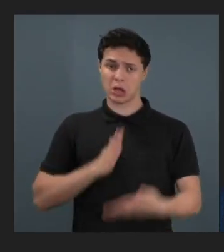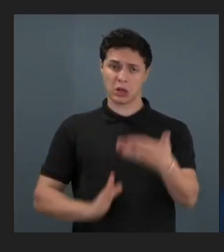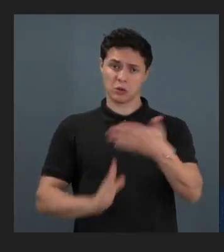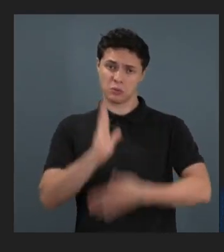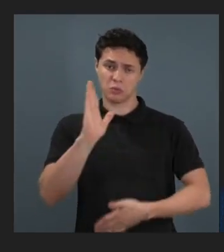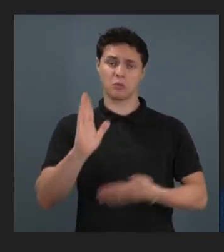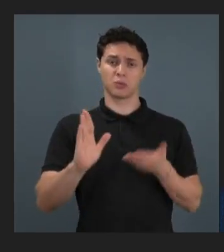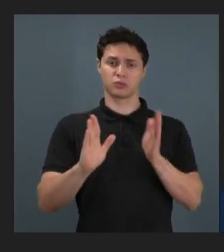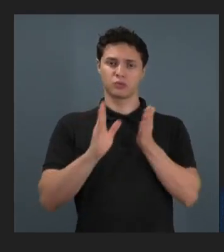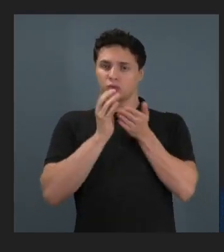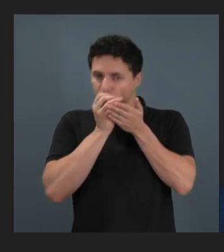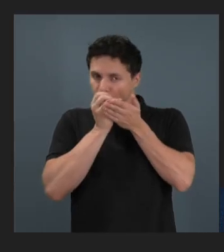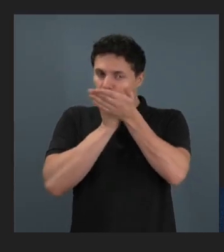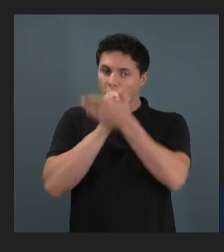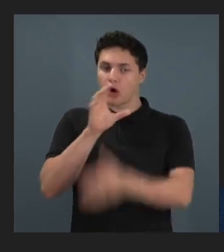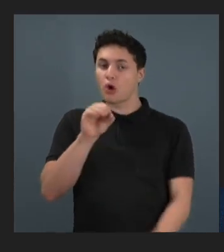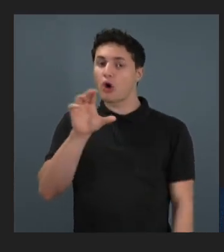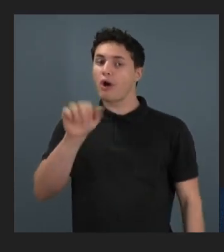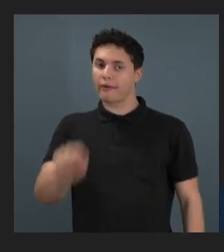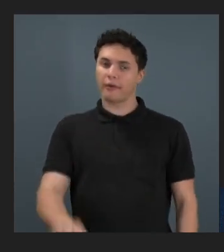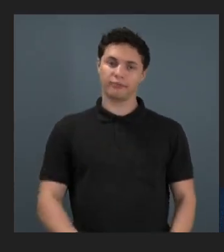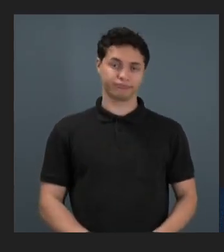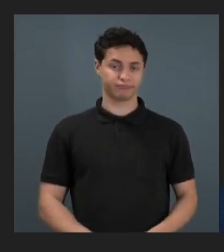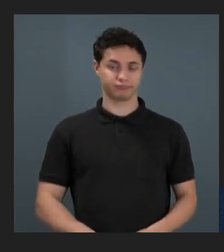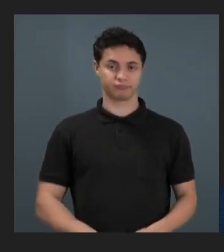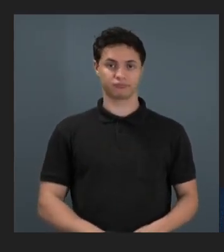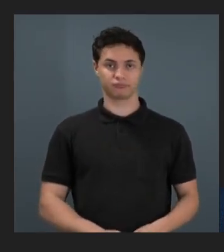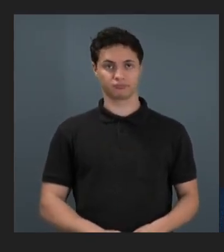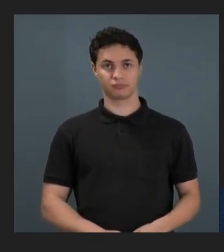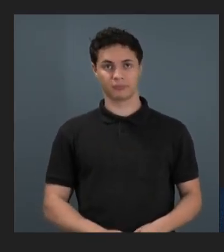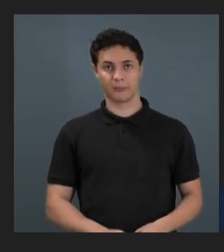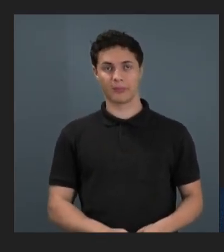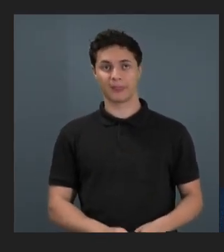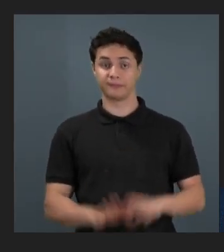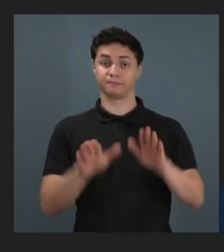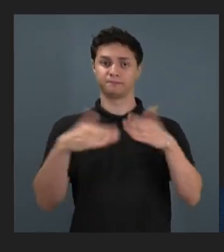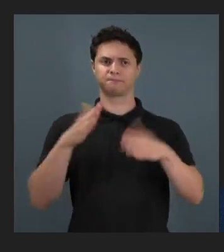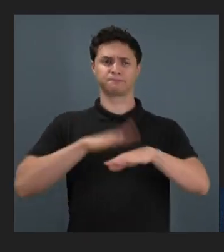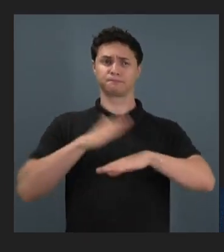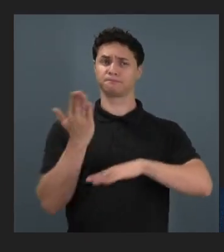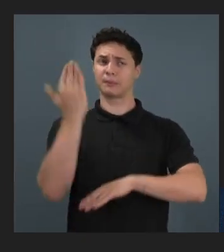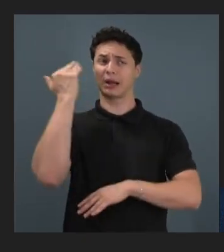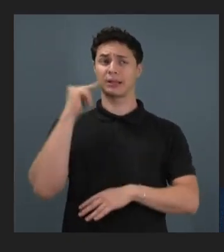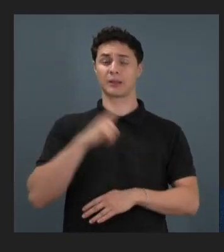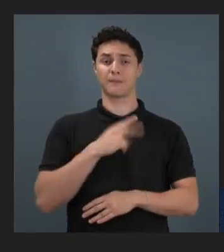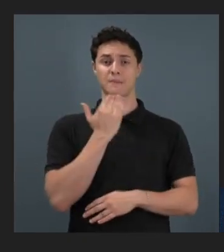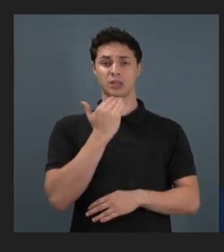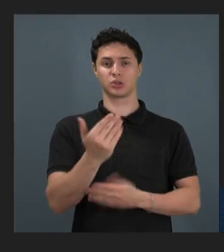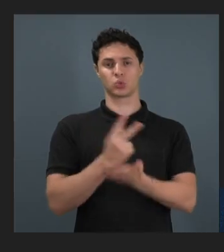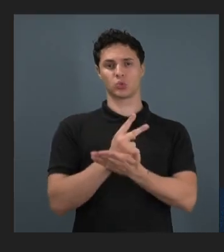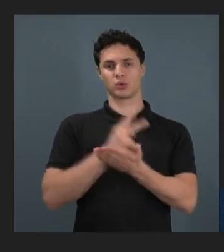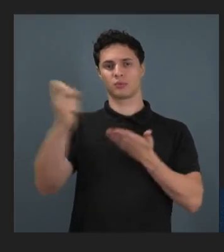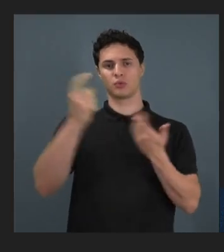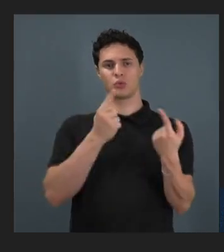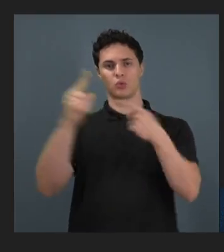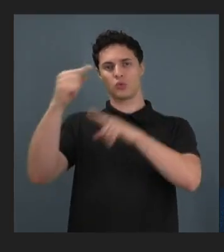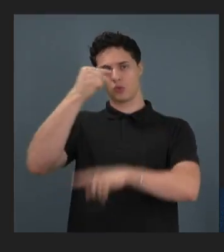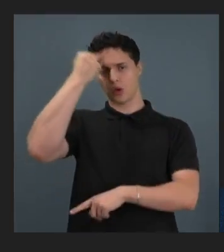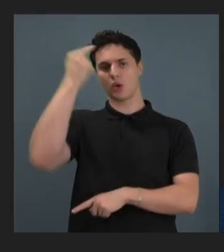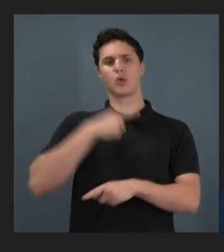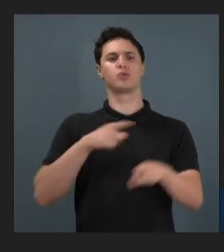a cocaína, fecho aspas. Na época, além do pedido de impeachment, também entrei